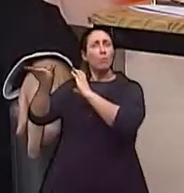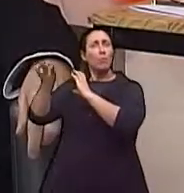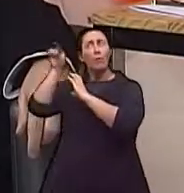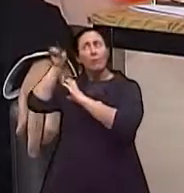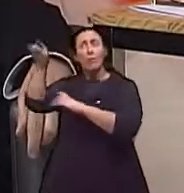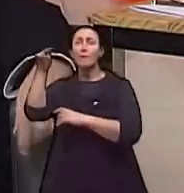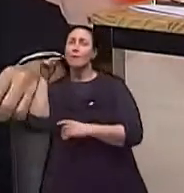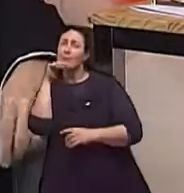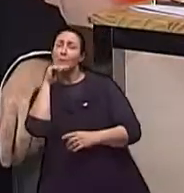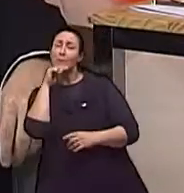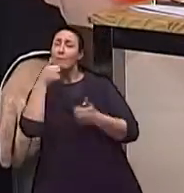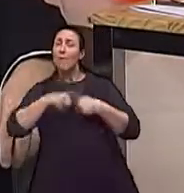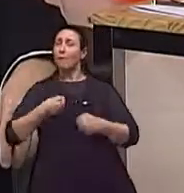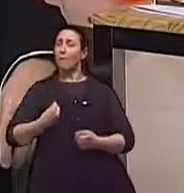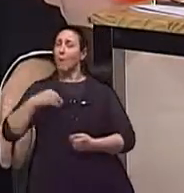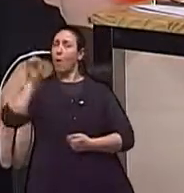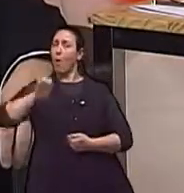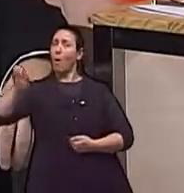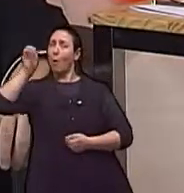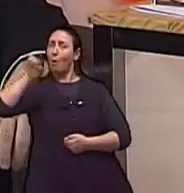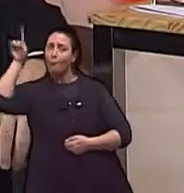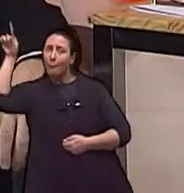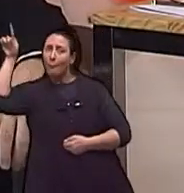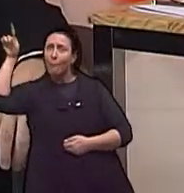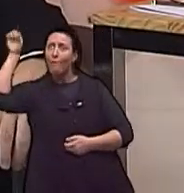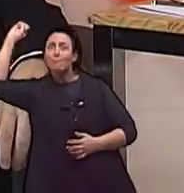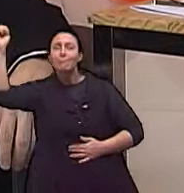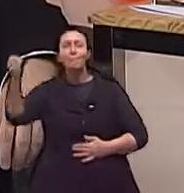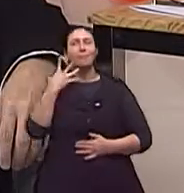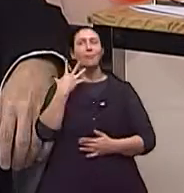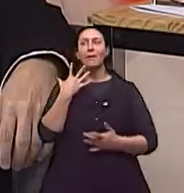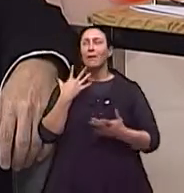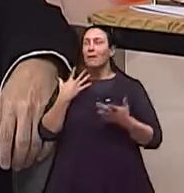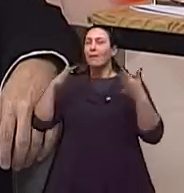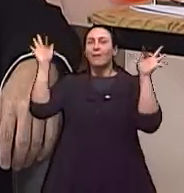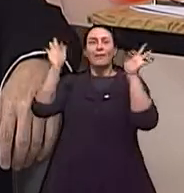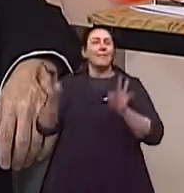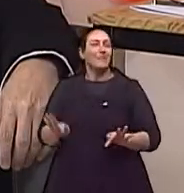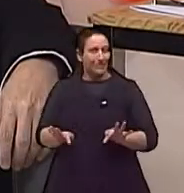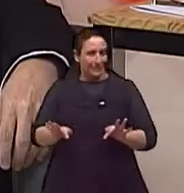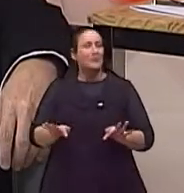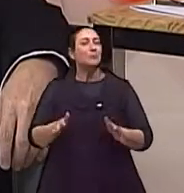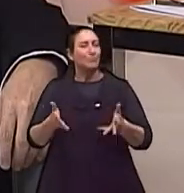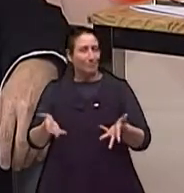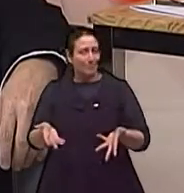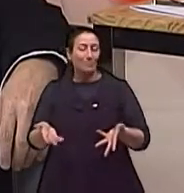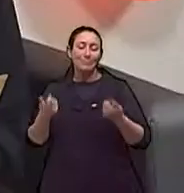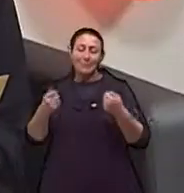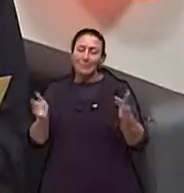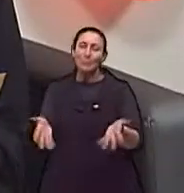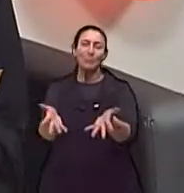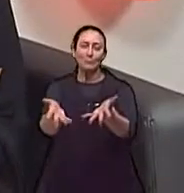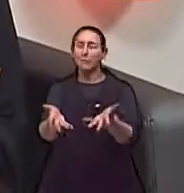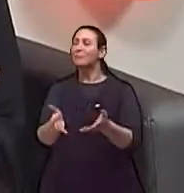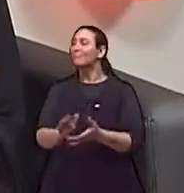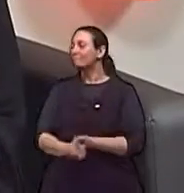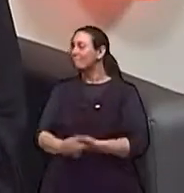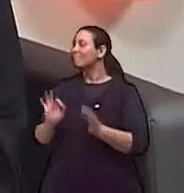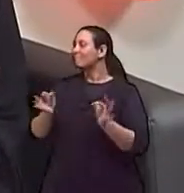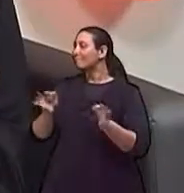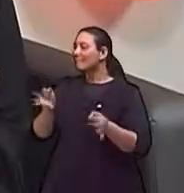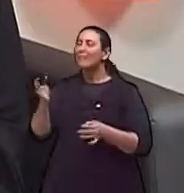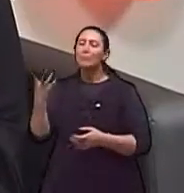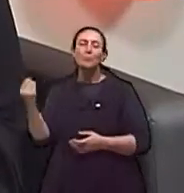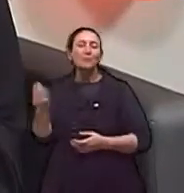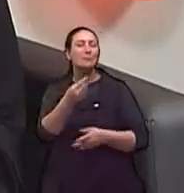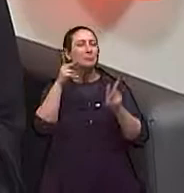Neto que tá na Europa é maravilhoso né bacana e é isso aí que nós temos que fazer e promover ou seja aquilo que a gente já falou